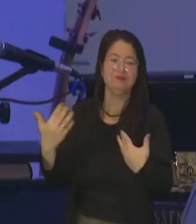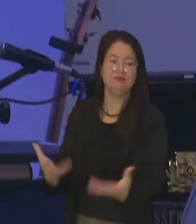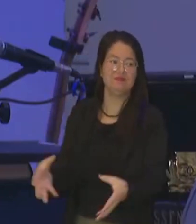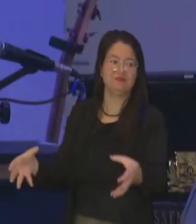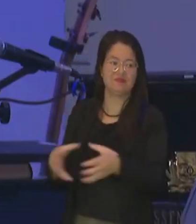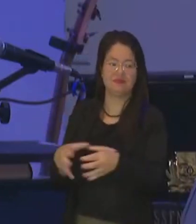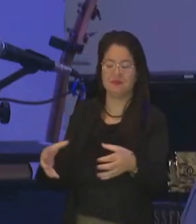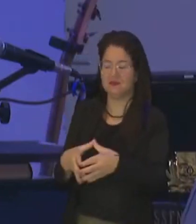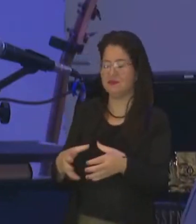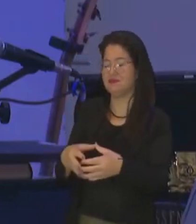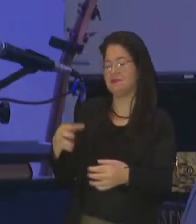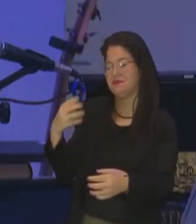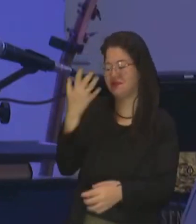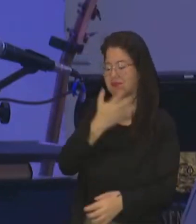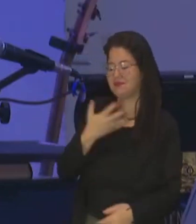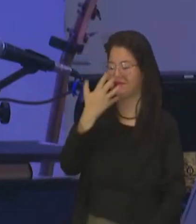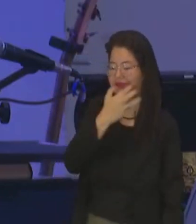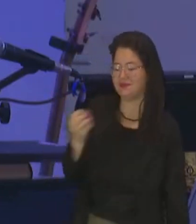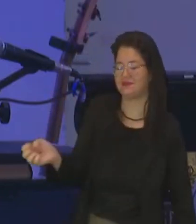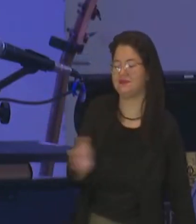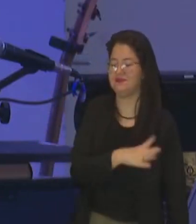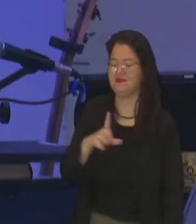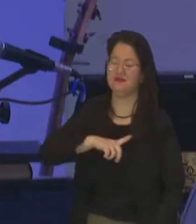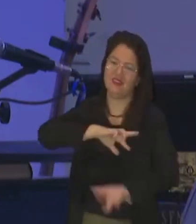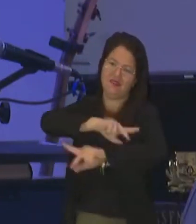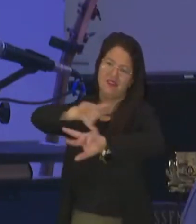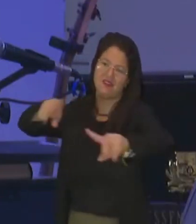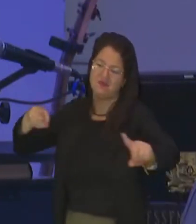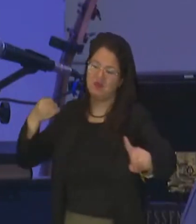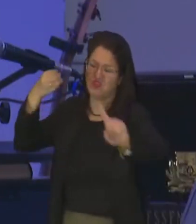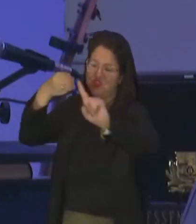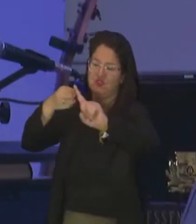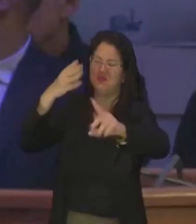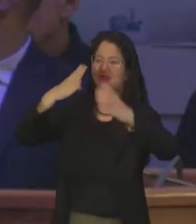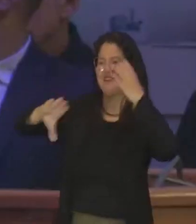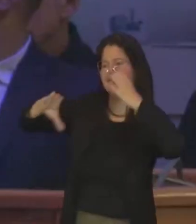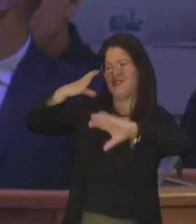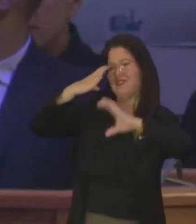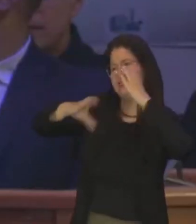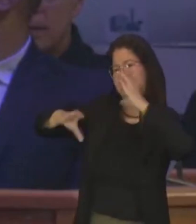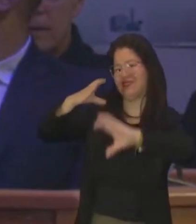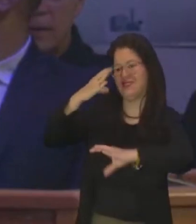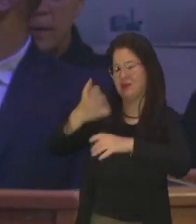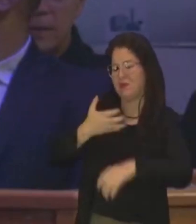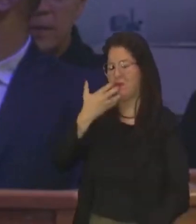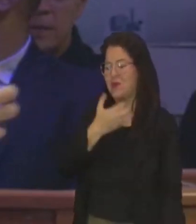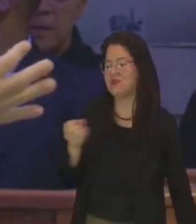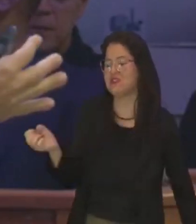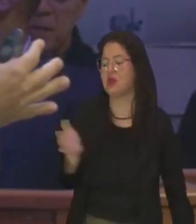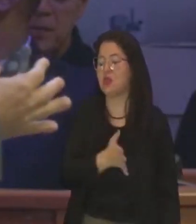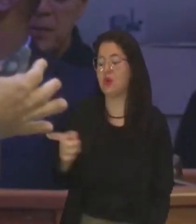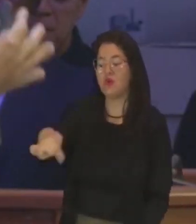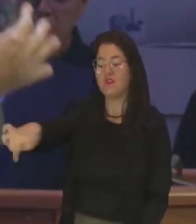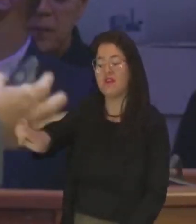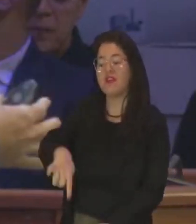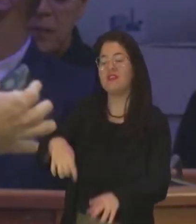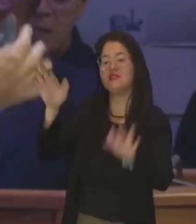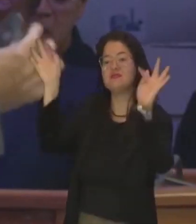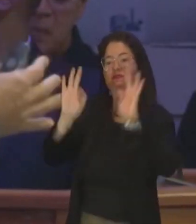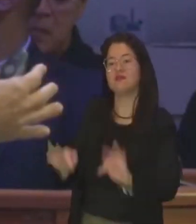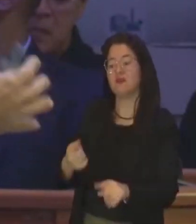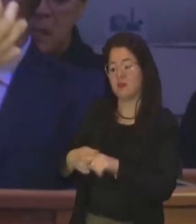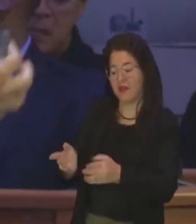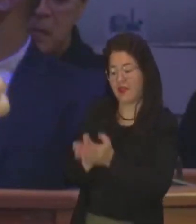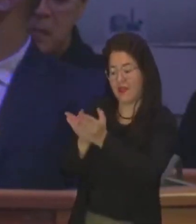cantando um cântico novo. Nós temos muitos motivos, meus irmãos, para cantarmos um cântico novo. Pense aí, eles estavam felizes porque a Arca